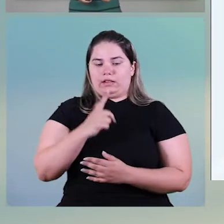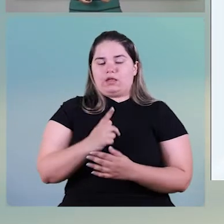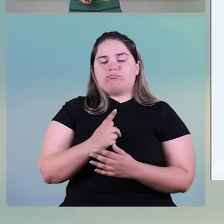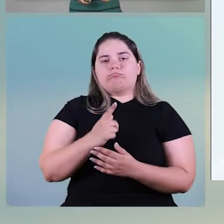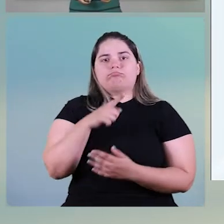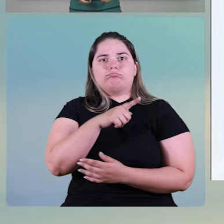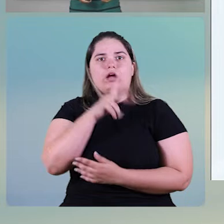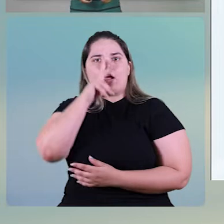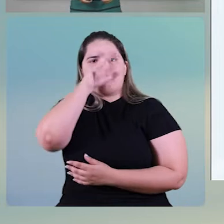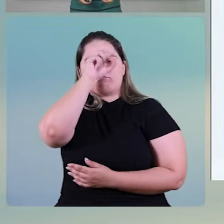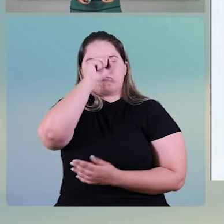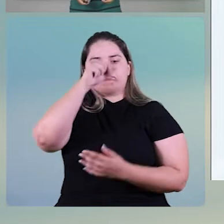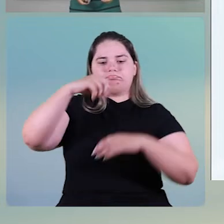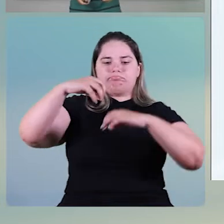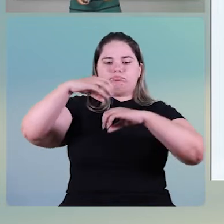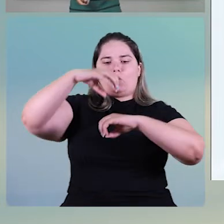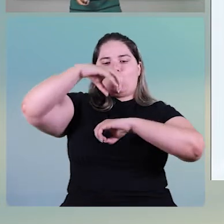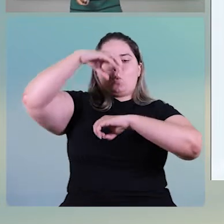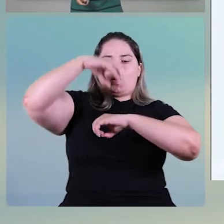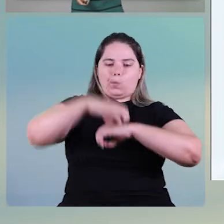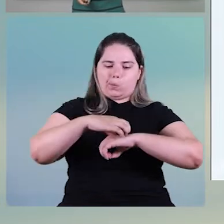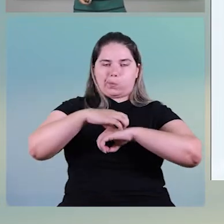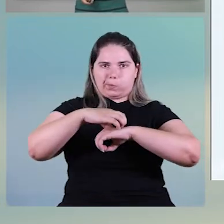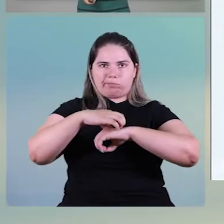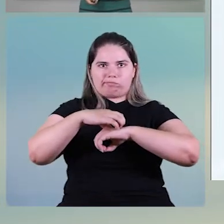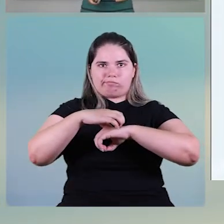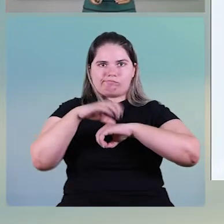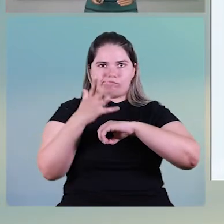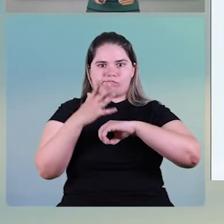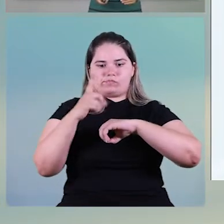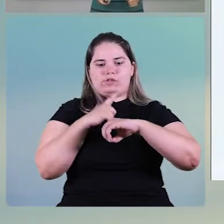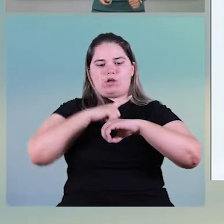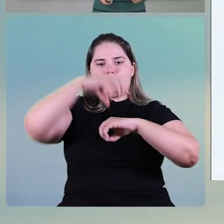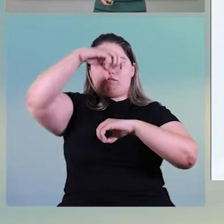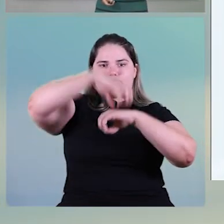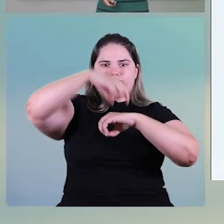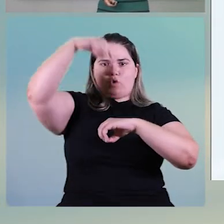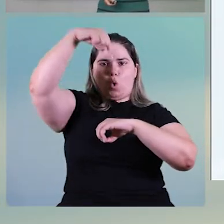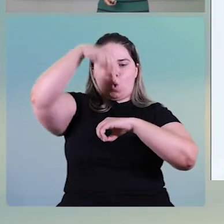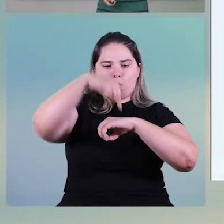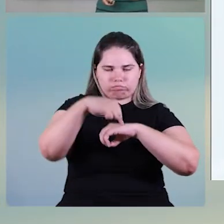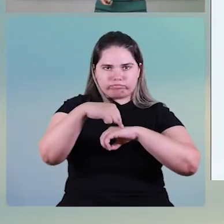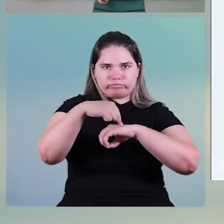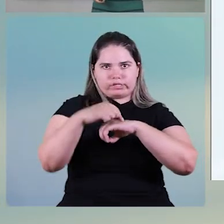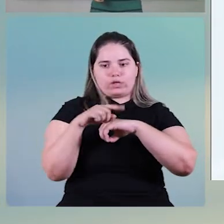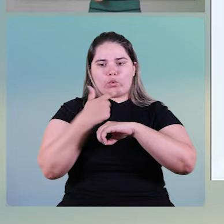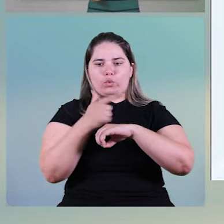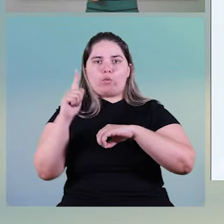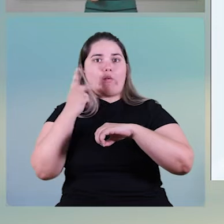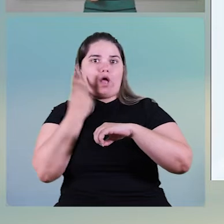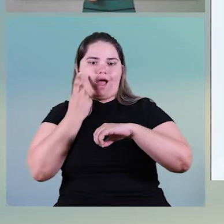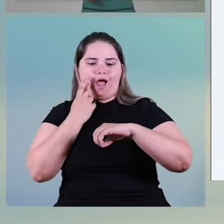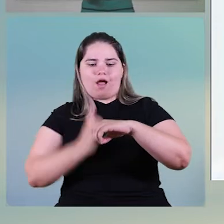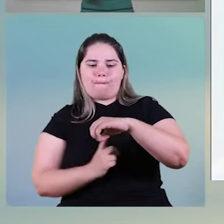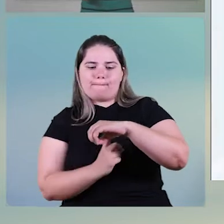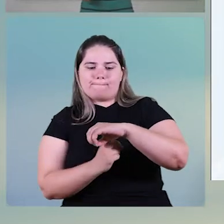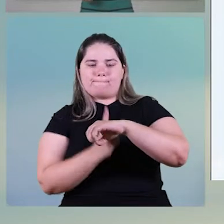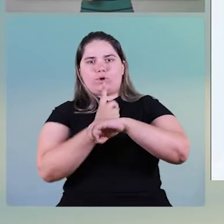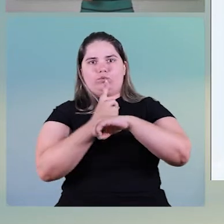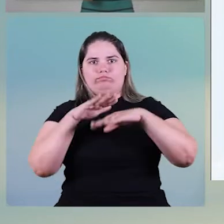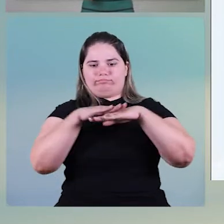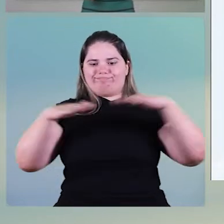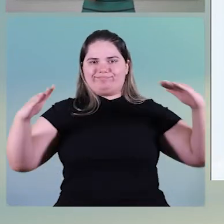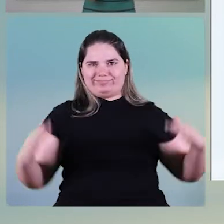caixa, e a força normal, que é feita pela mesa sobre a caixa. Veja que eu tenho dois